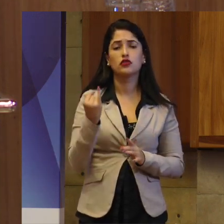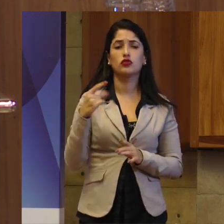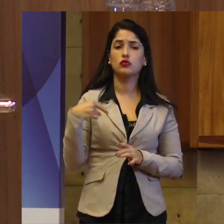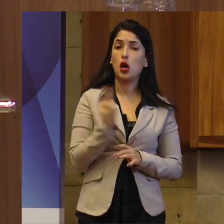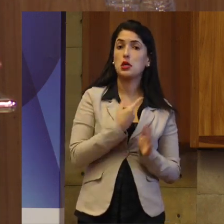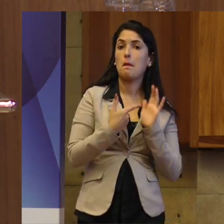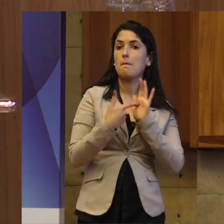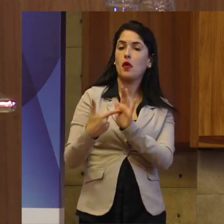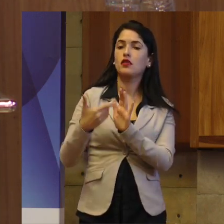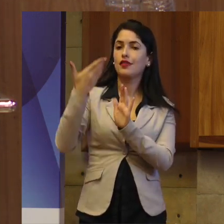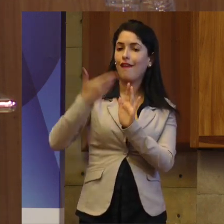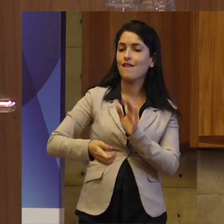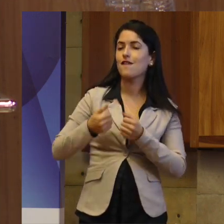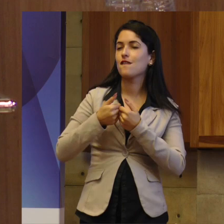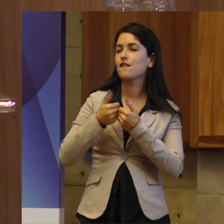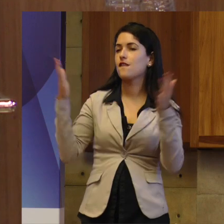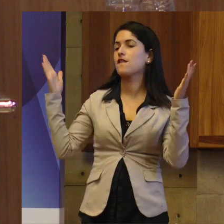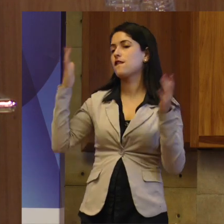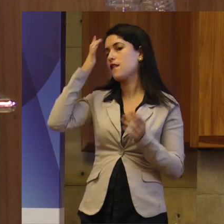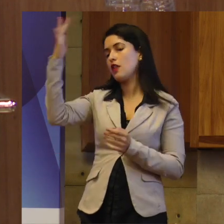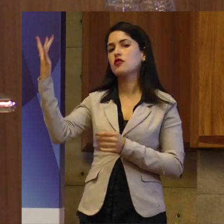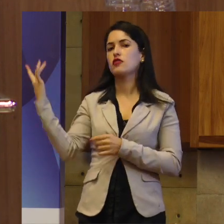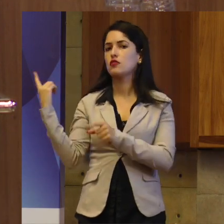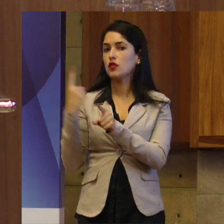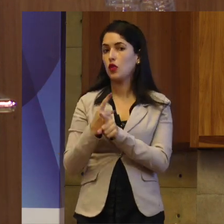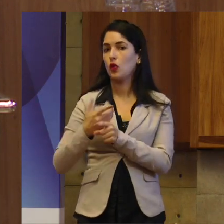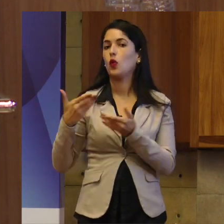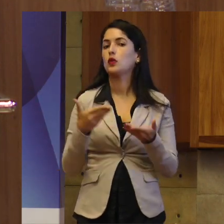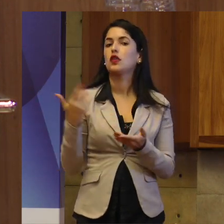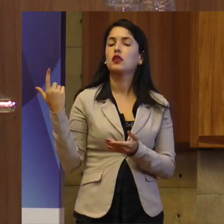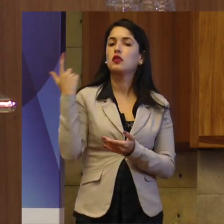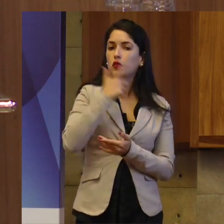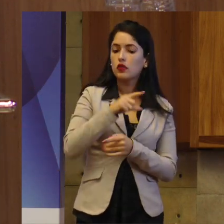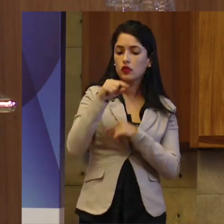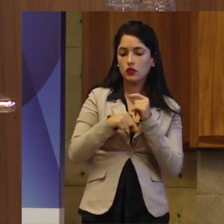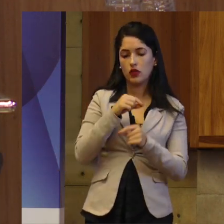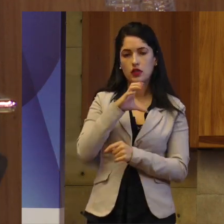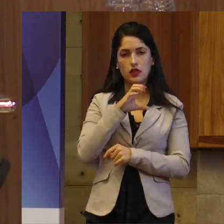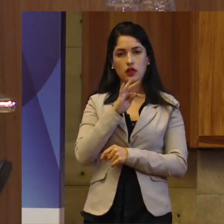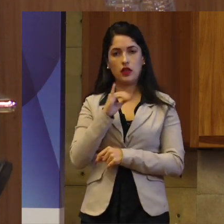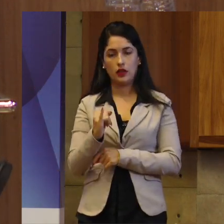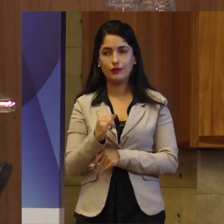a internacionalização do sistema brasileiro de CTI.